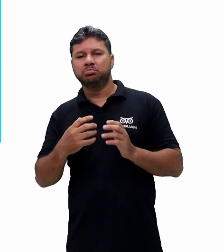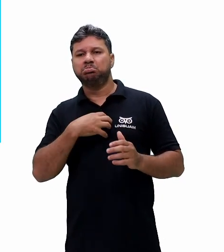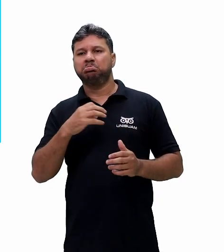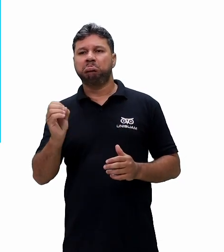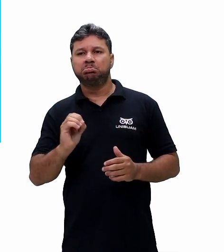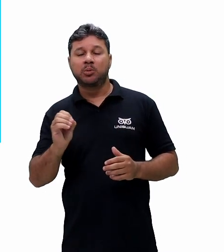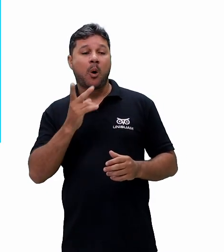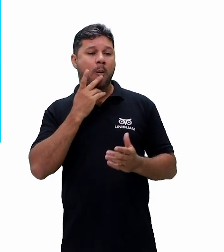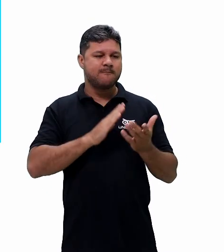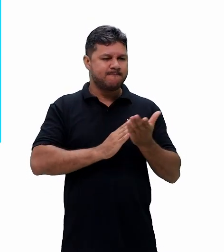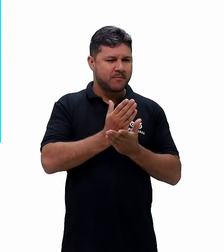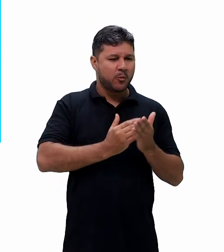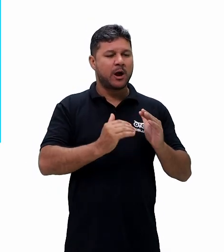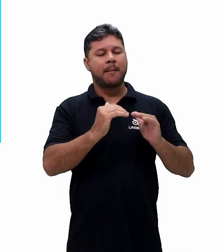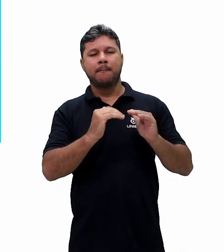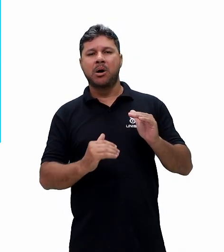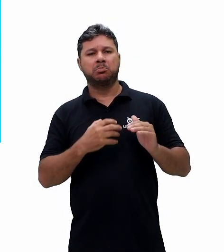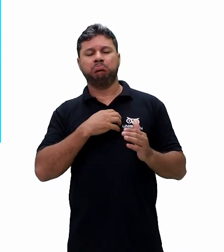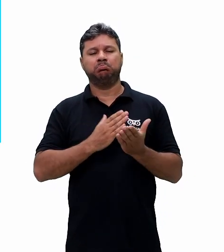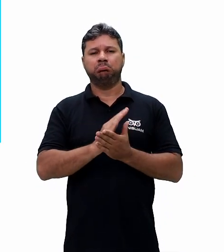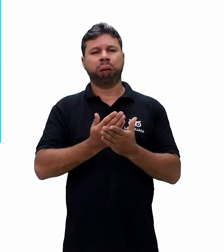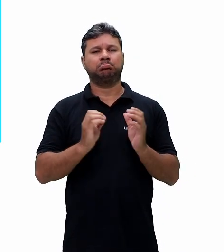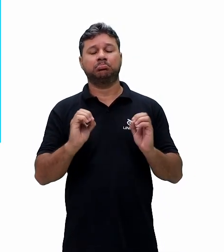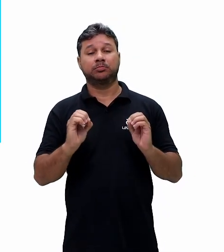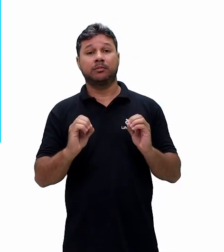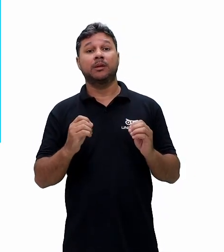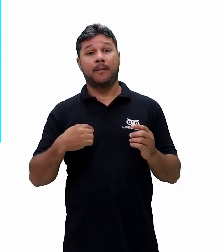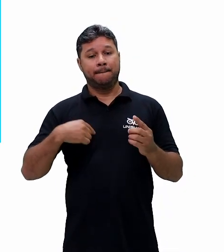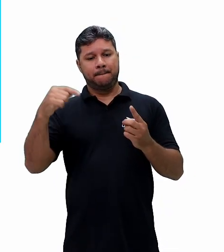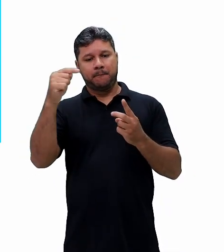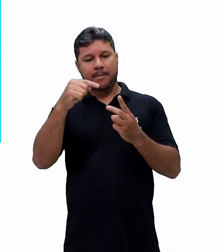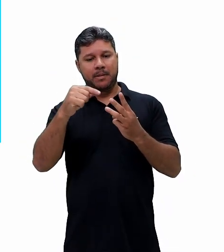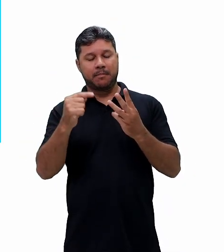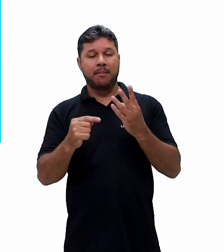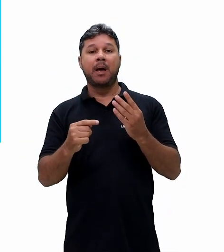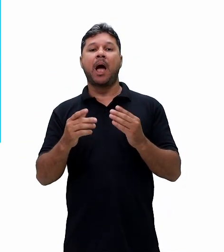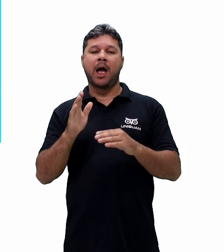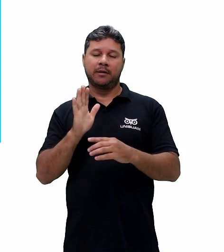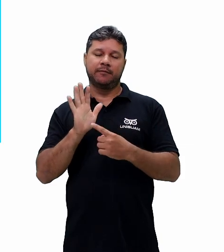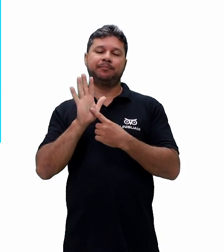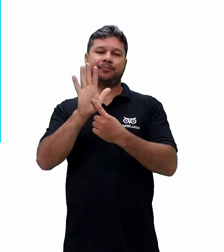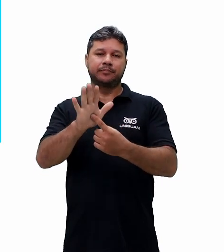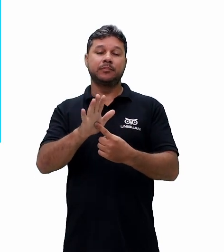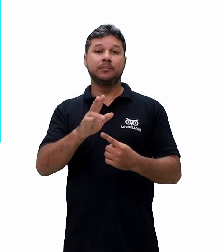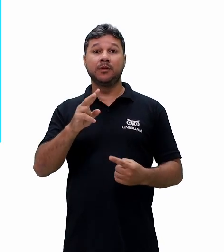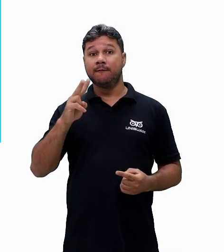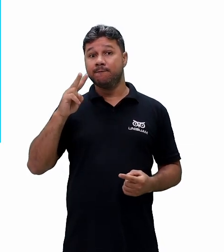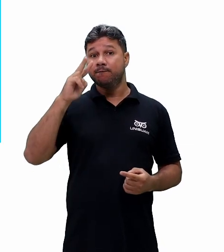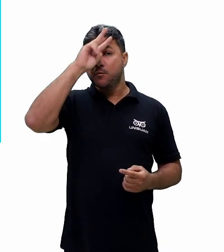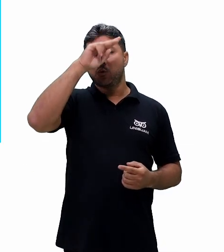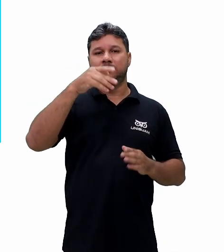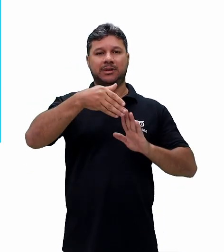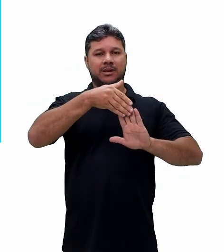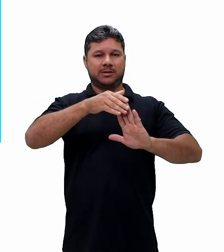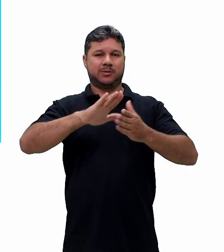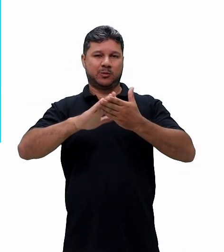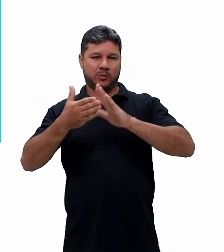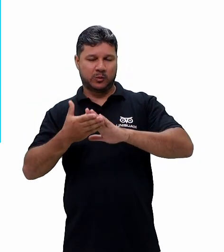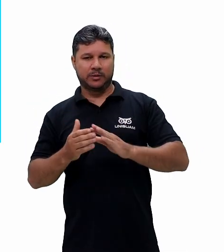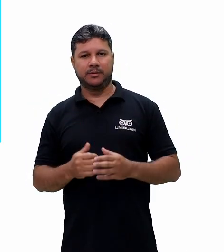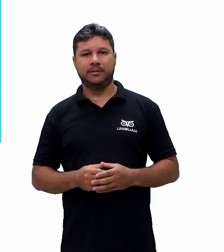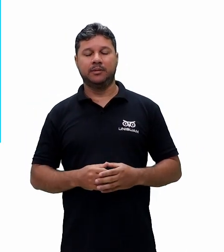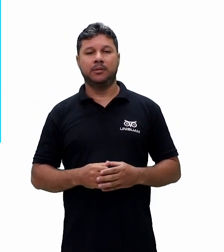limiar de dor? É abaixo do limiar de desconforto? Isso elucida a intensidade do